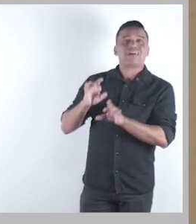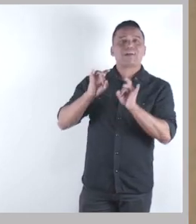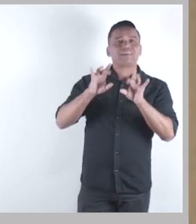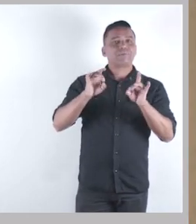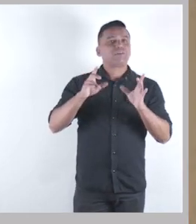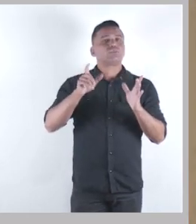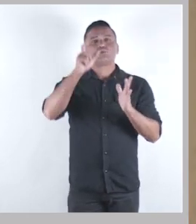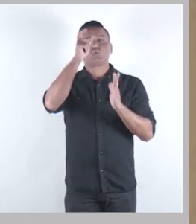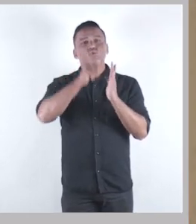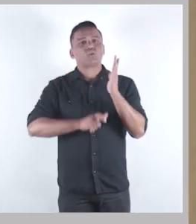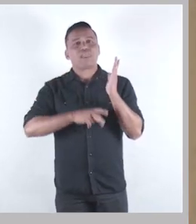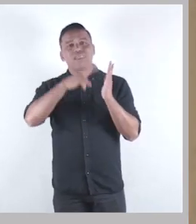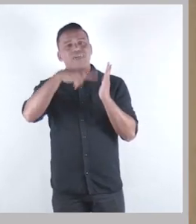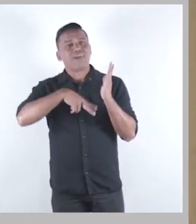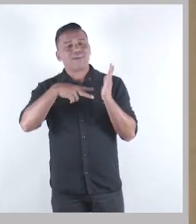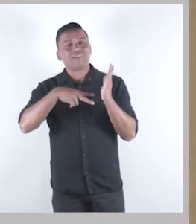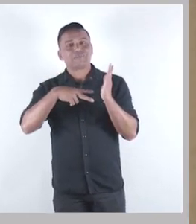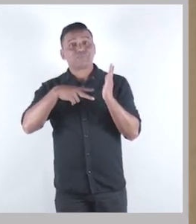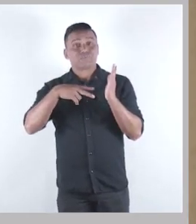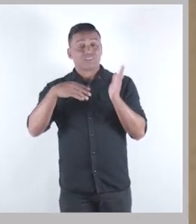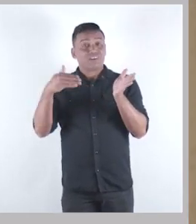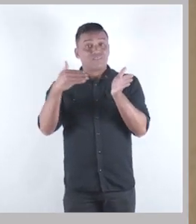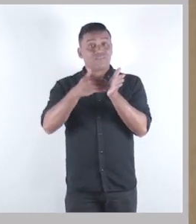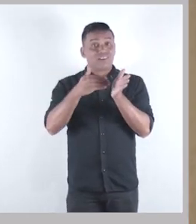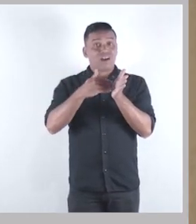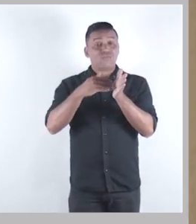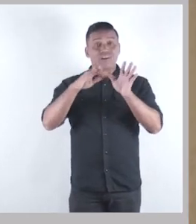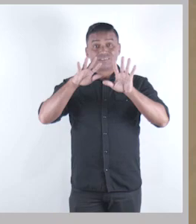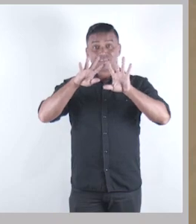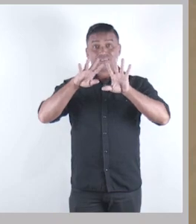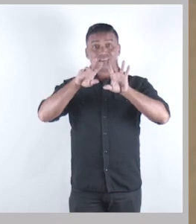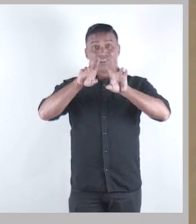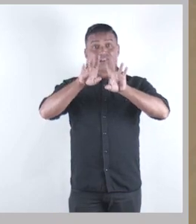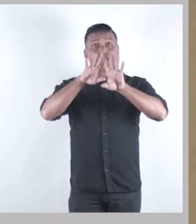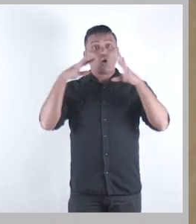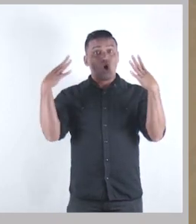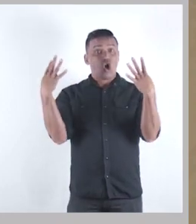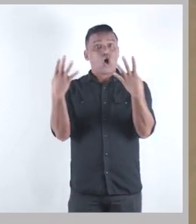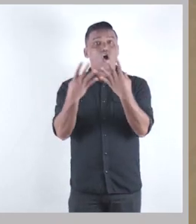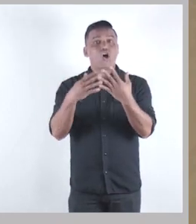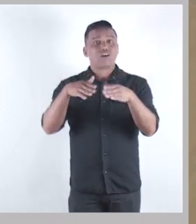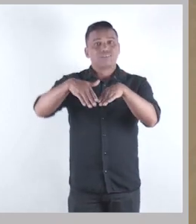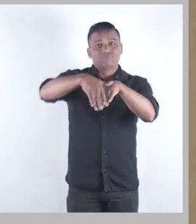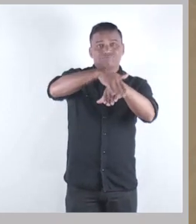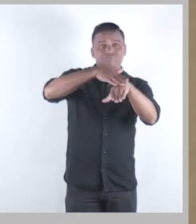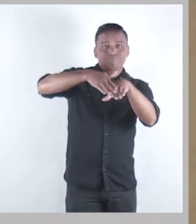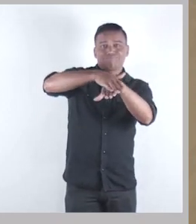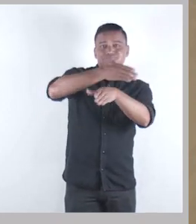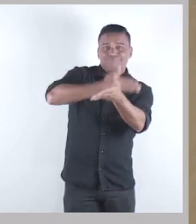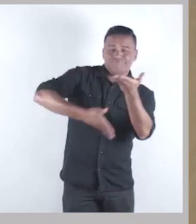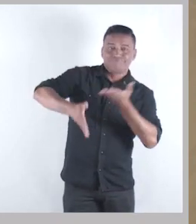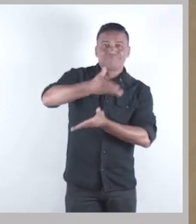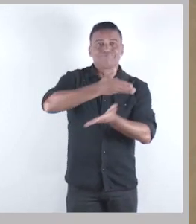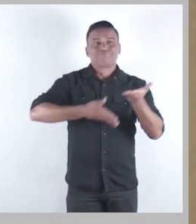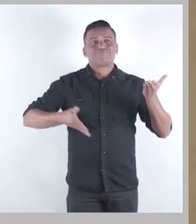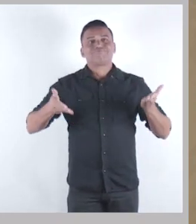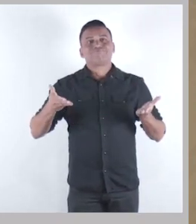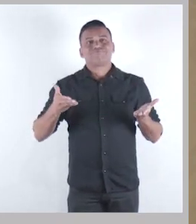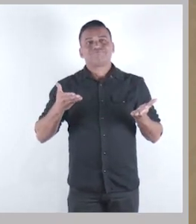livro. E no final disso fazemos uma roda, chamamos literalmente roda de conversa. E